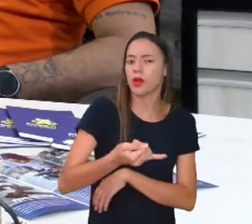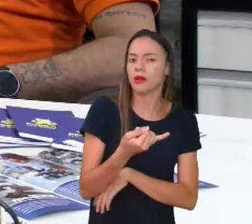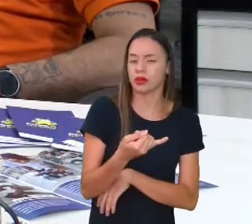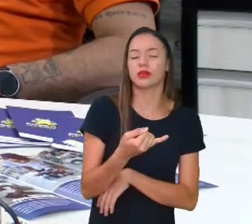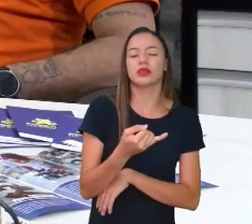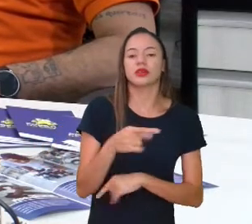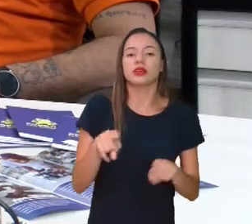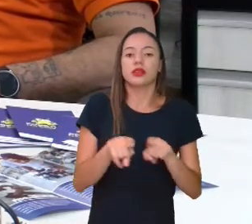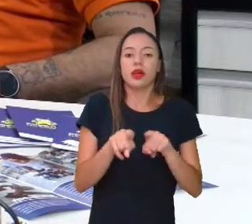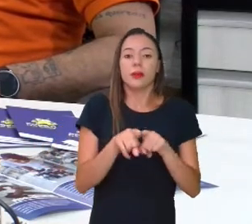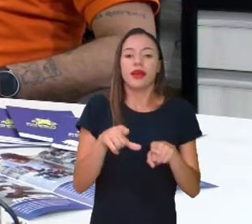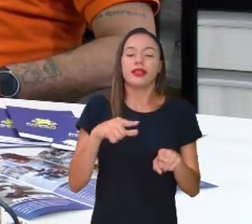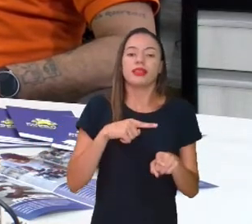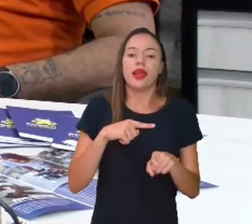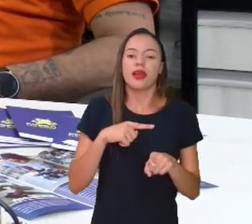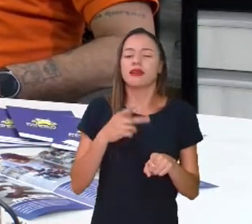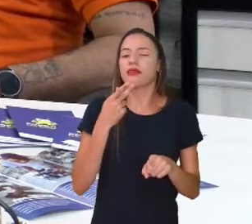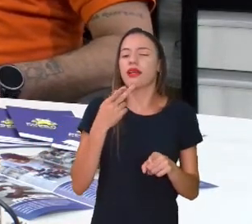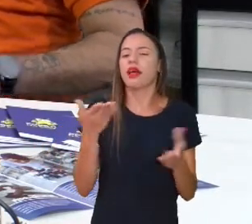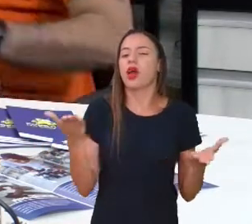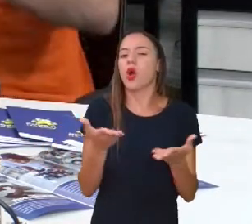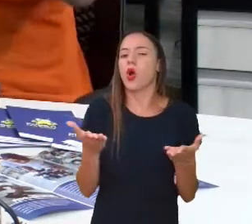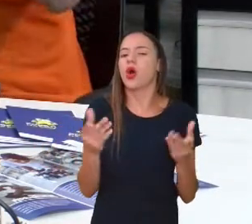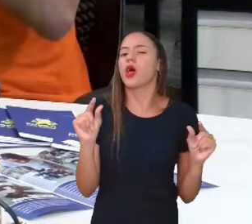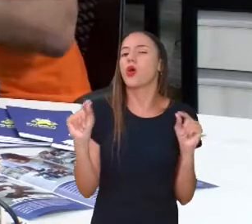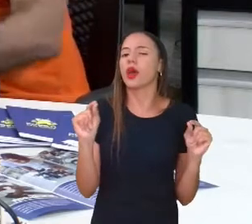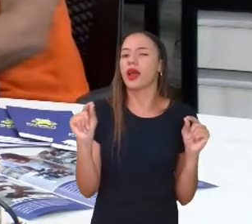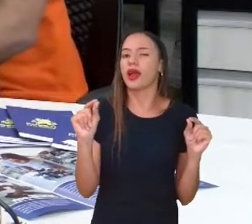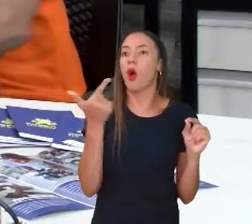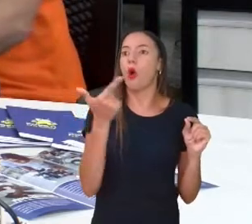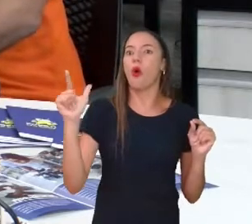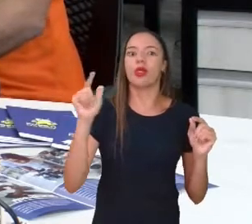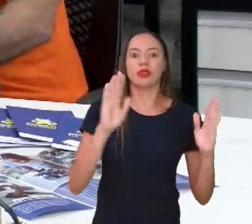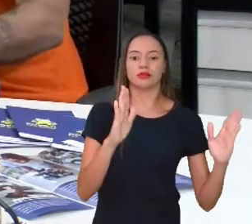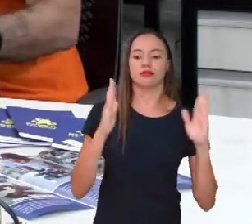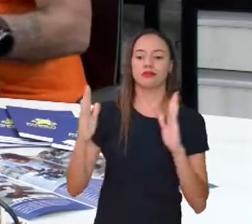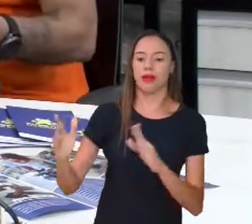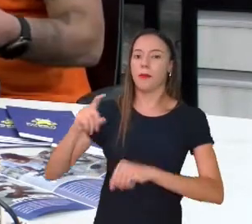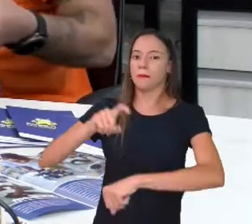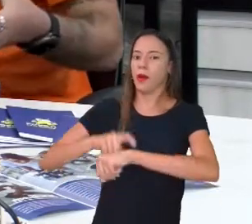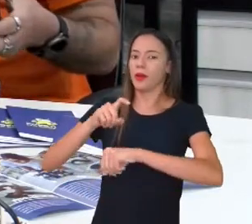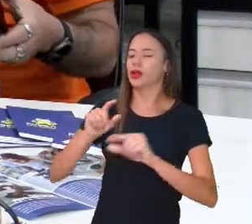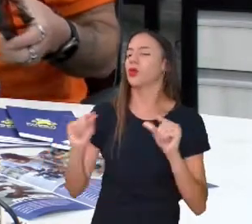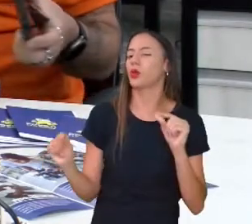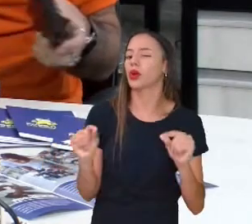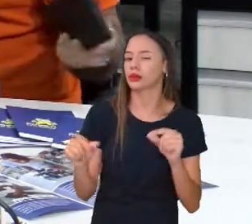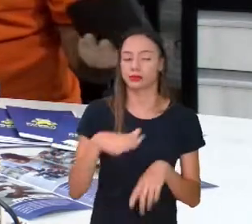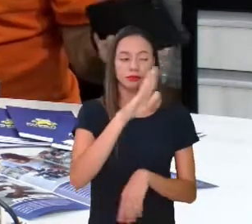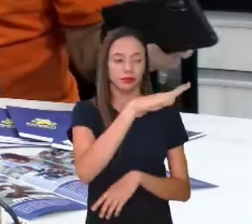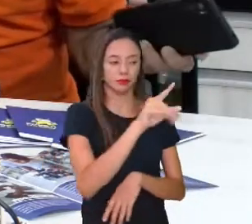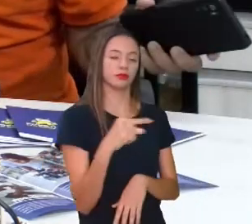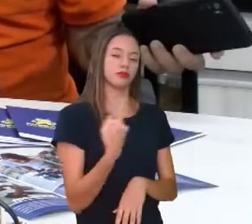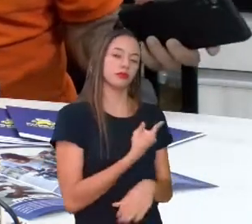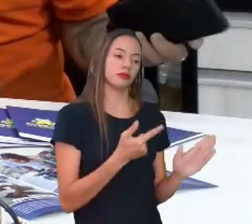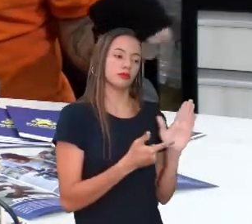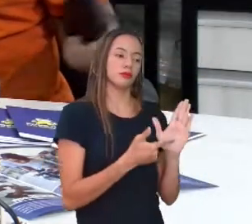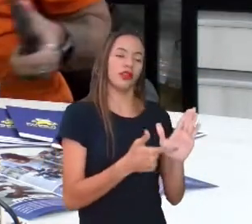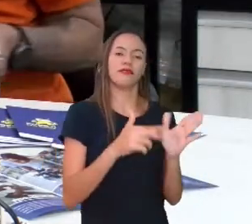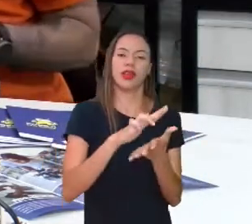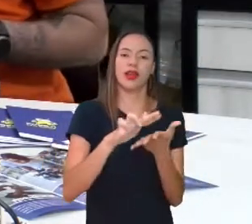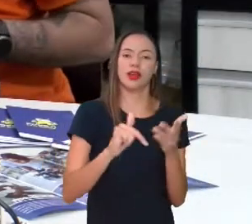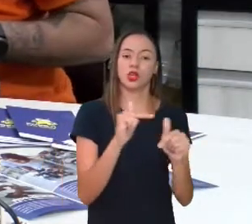tem para falar agora de outra parte. Outra parte que é o seguinte, né? Então, como a gente mostrou aqui diversos